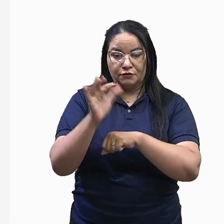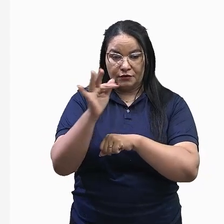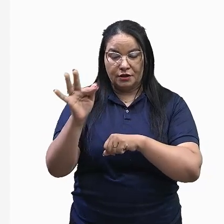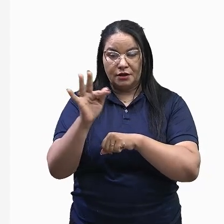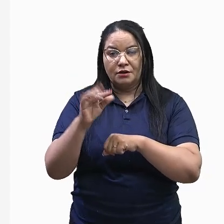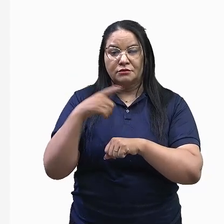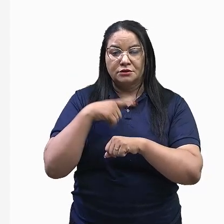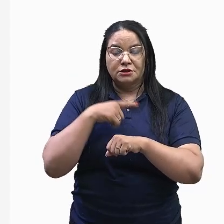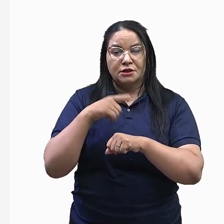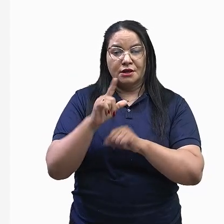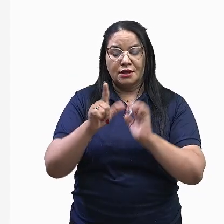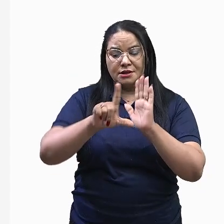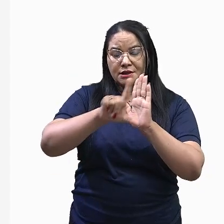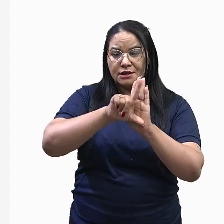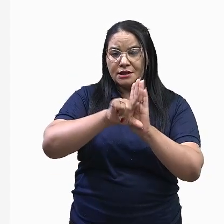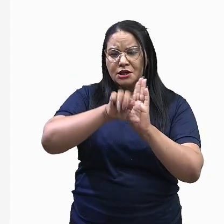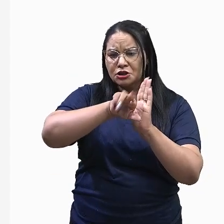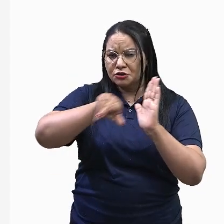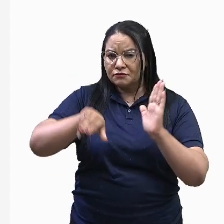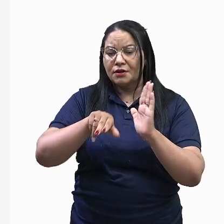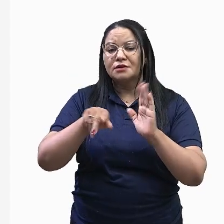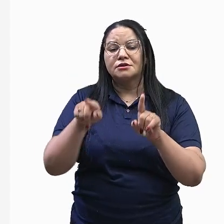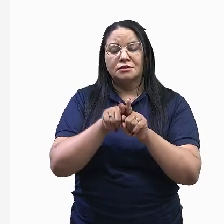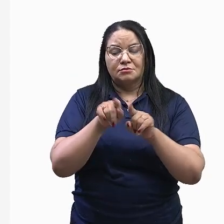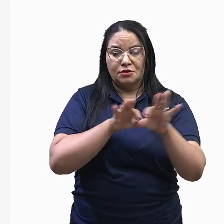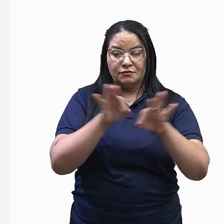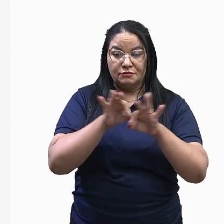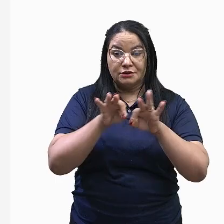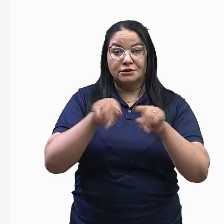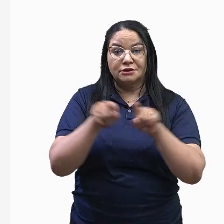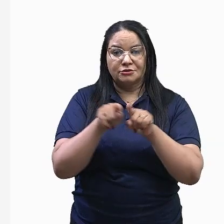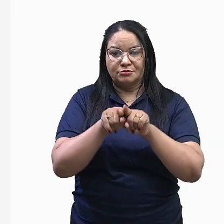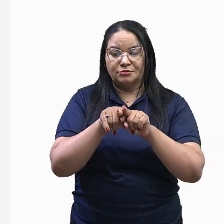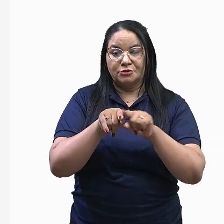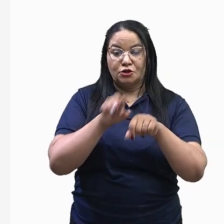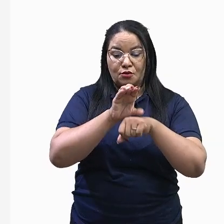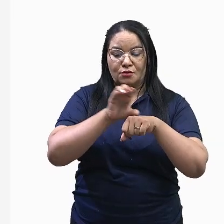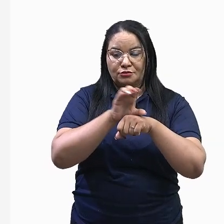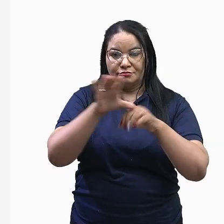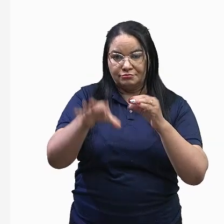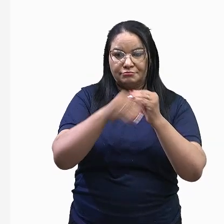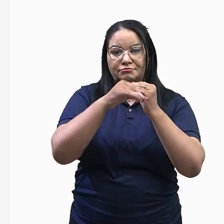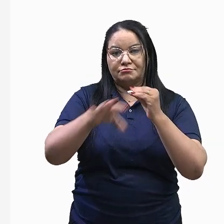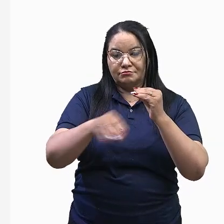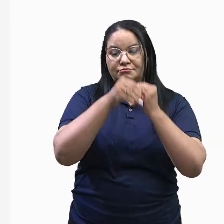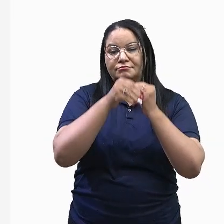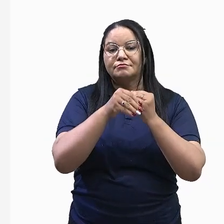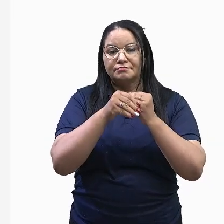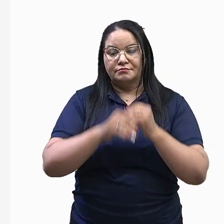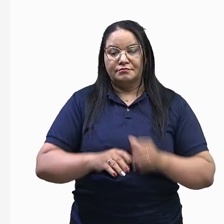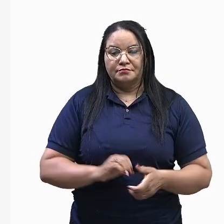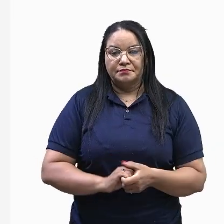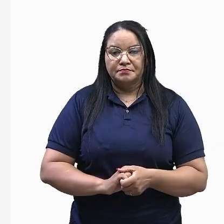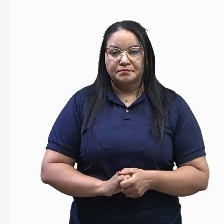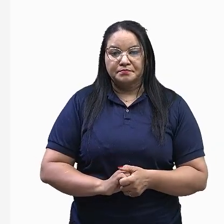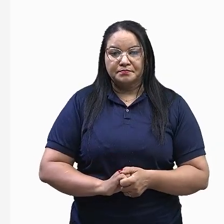várias outras leis que são criadas e emendadas na Constituição, né? E